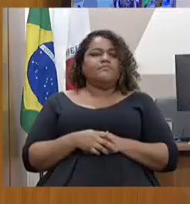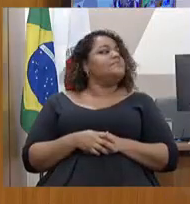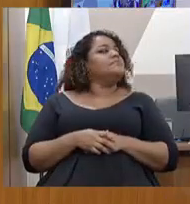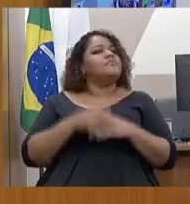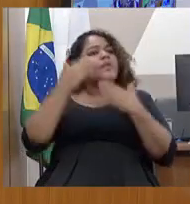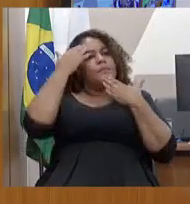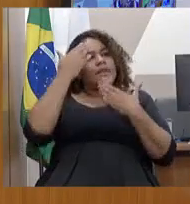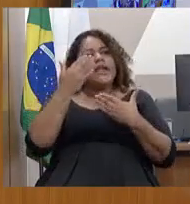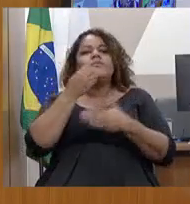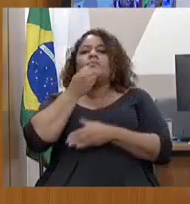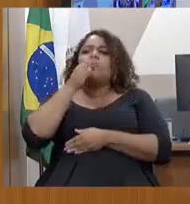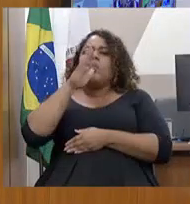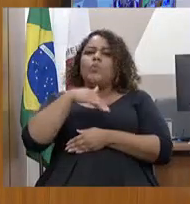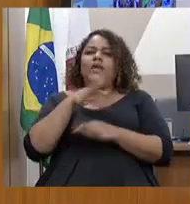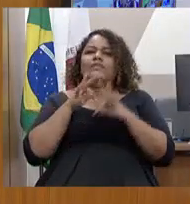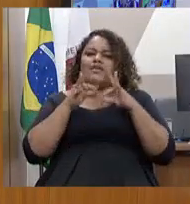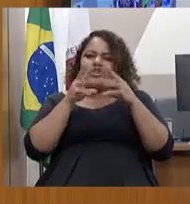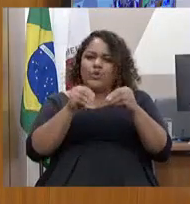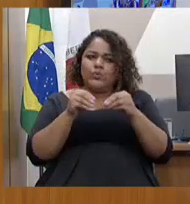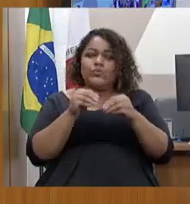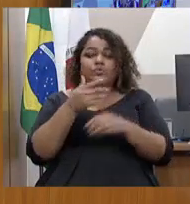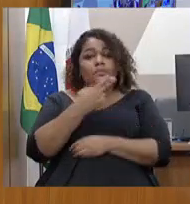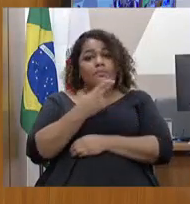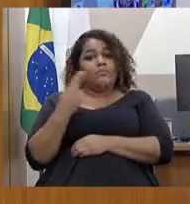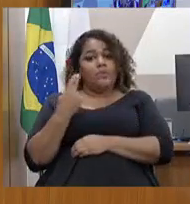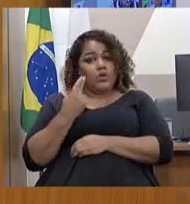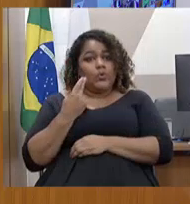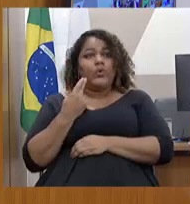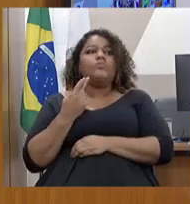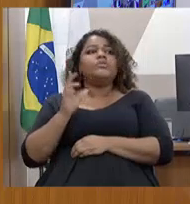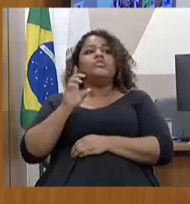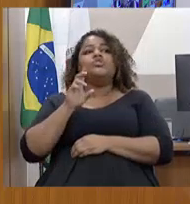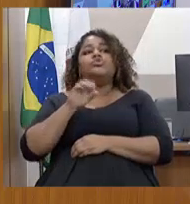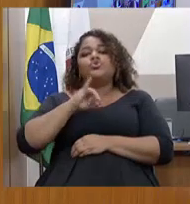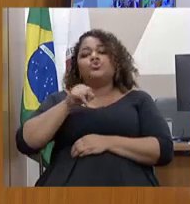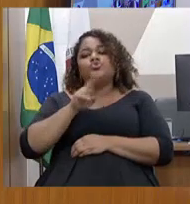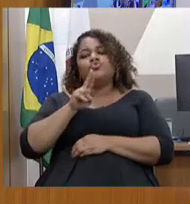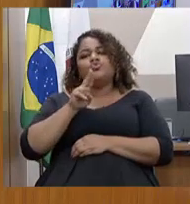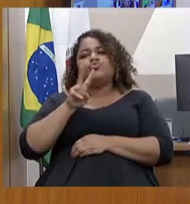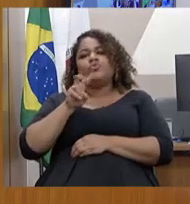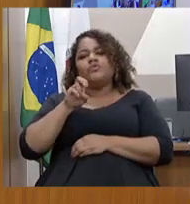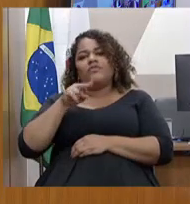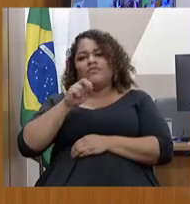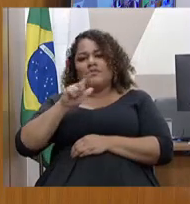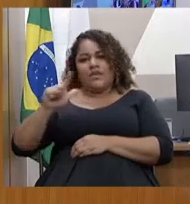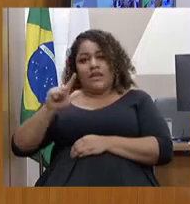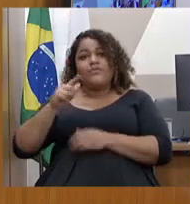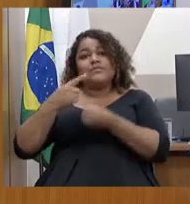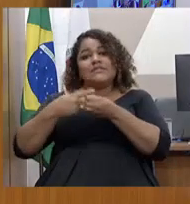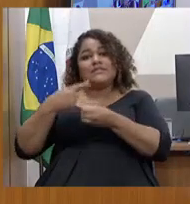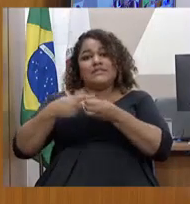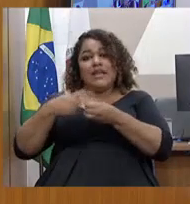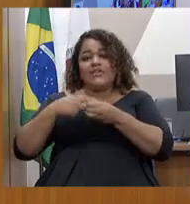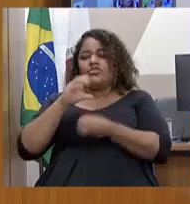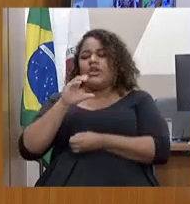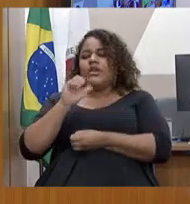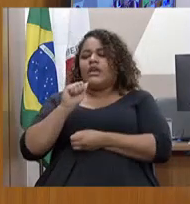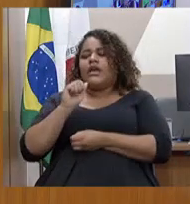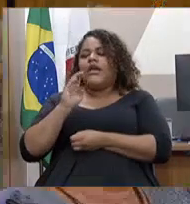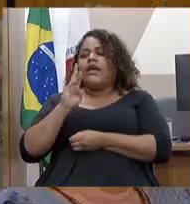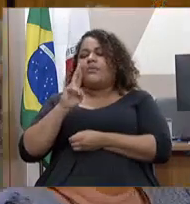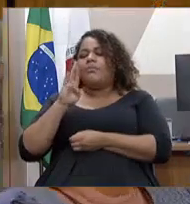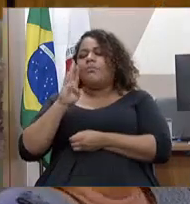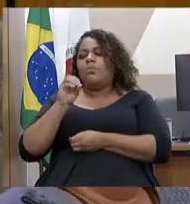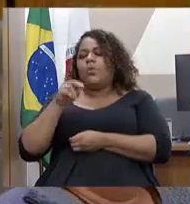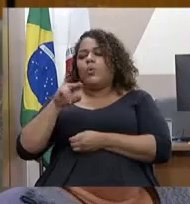Boa tarde a todos Eu me chamo Juvenal Aparecido Ventura sou da cidade de Carbonita Minas Gerais próximo à Itamarandiba né